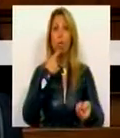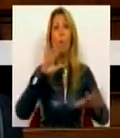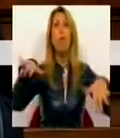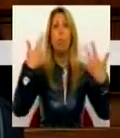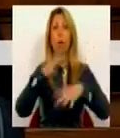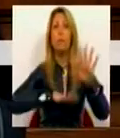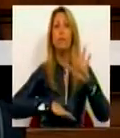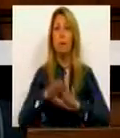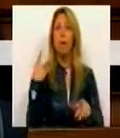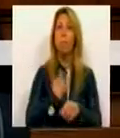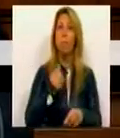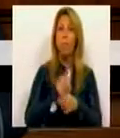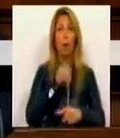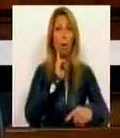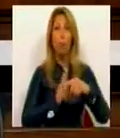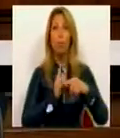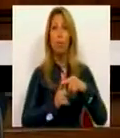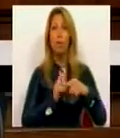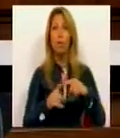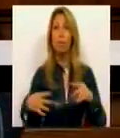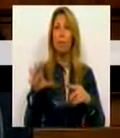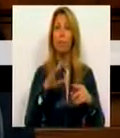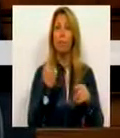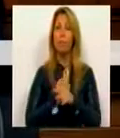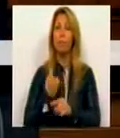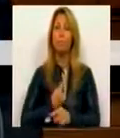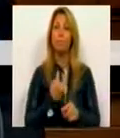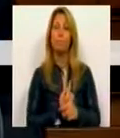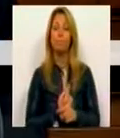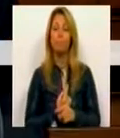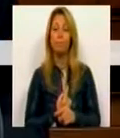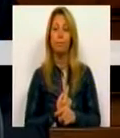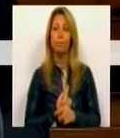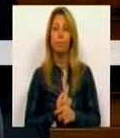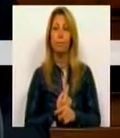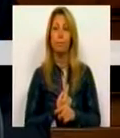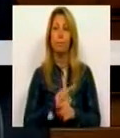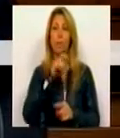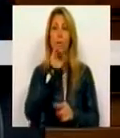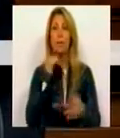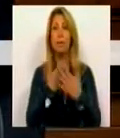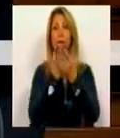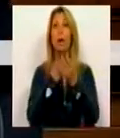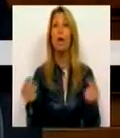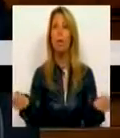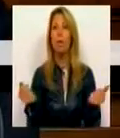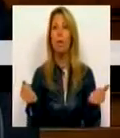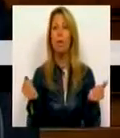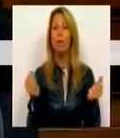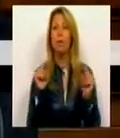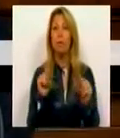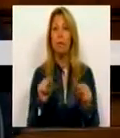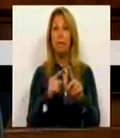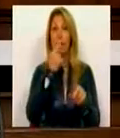vantajosamente mecanismos que permitem resolver estes